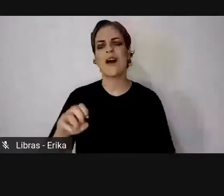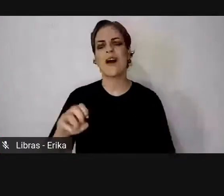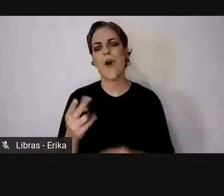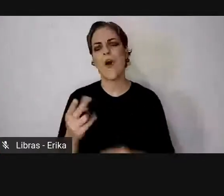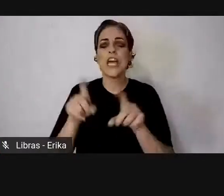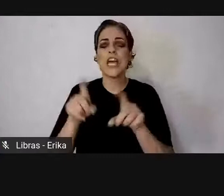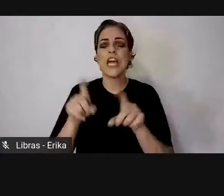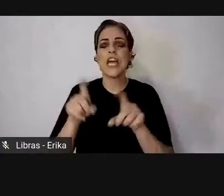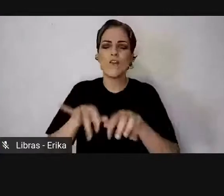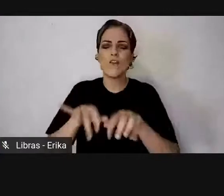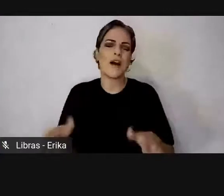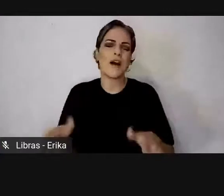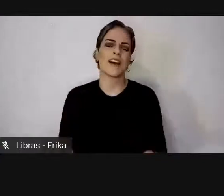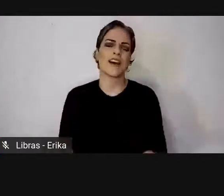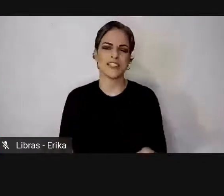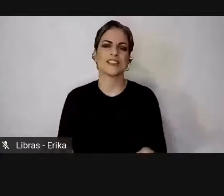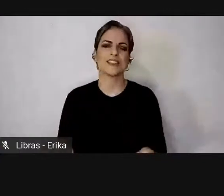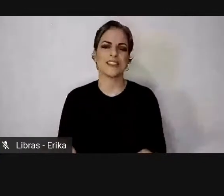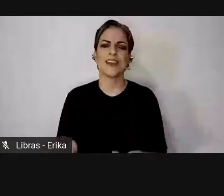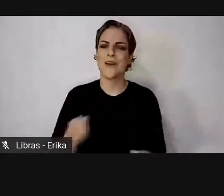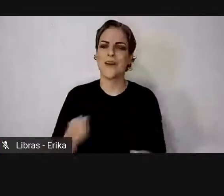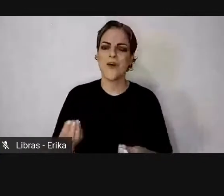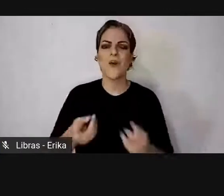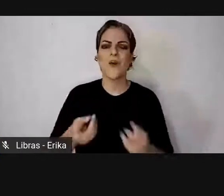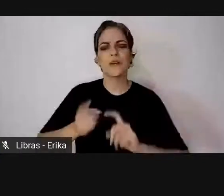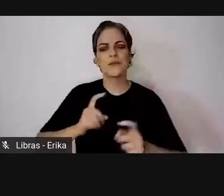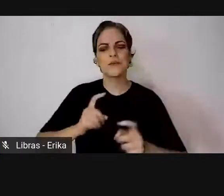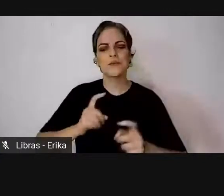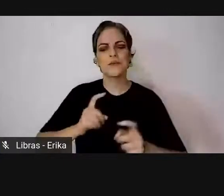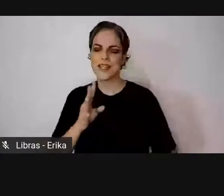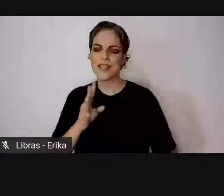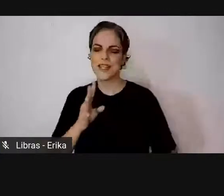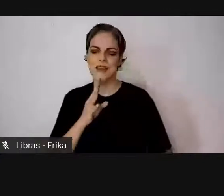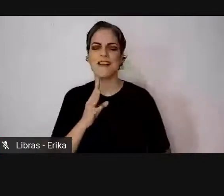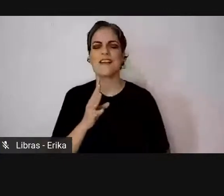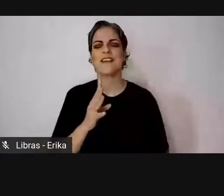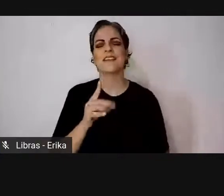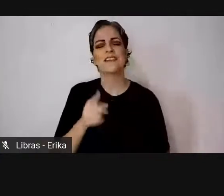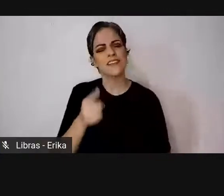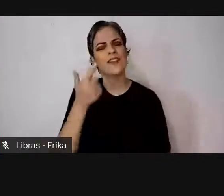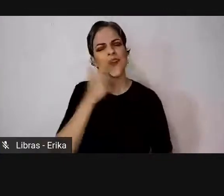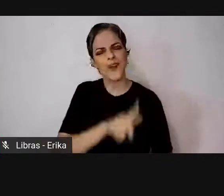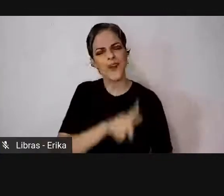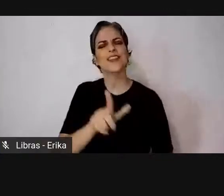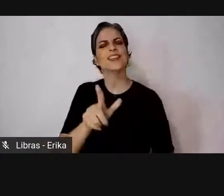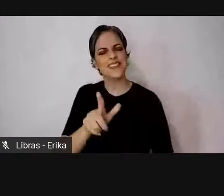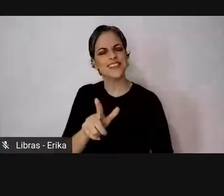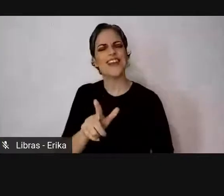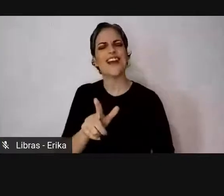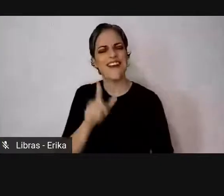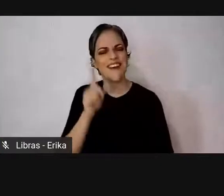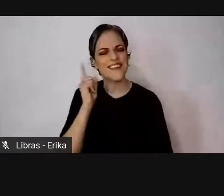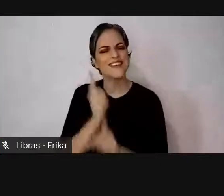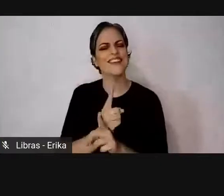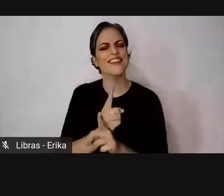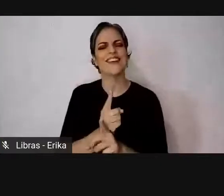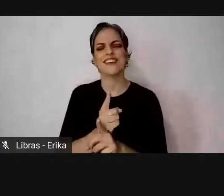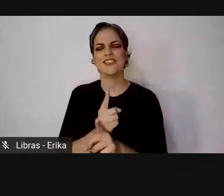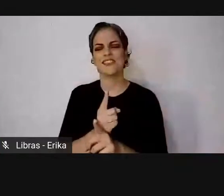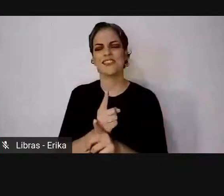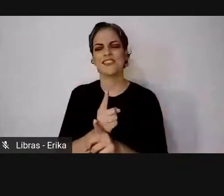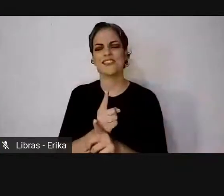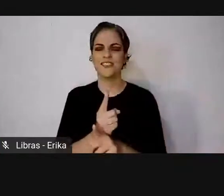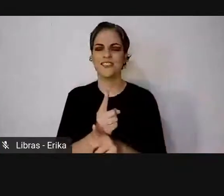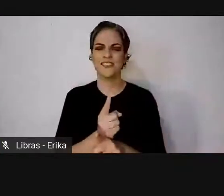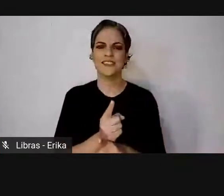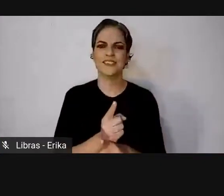do conhecimento, você vai conseguir encontrar disciplinas nesse sentido. E foi o que eu comecei a fazer. Então, comecei a